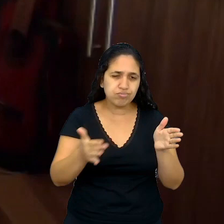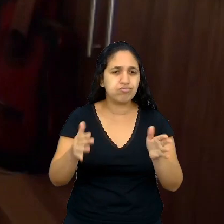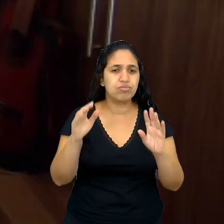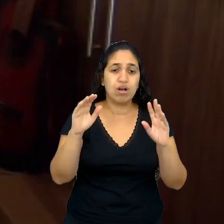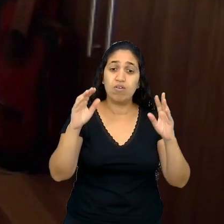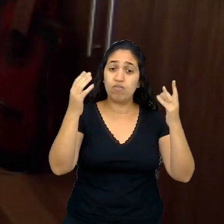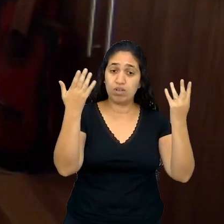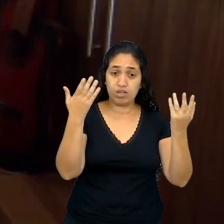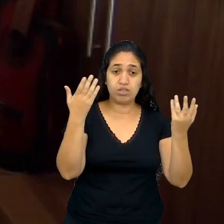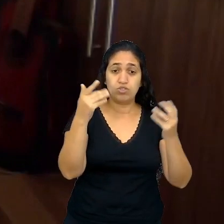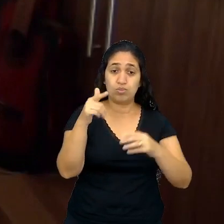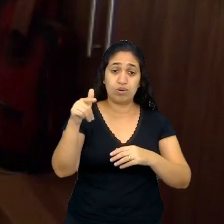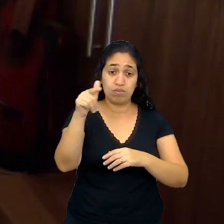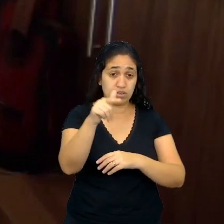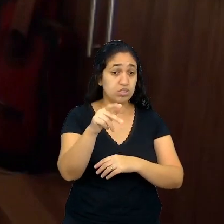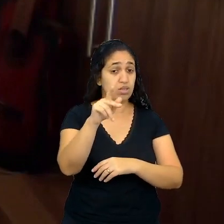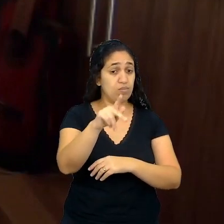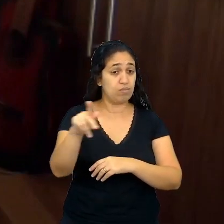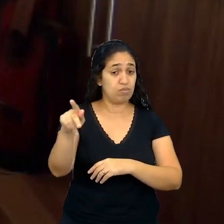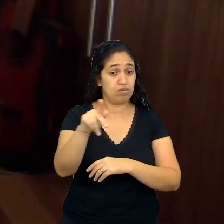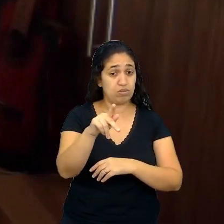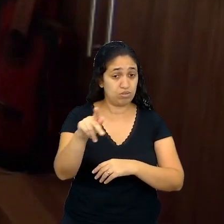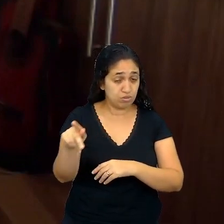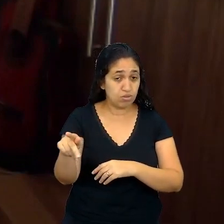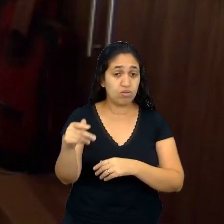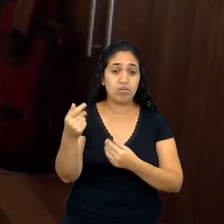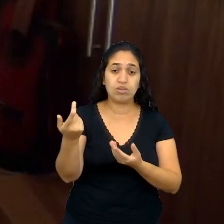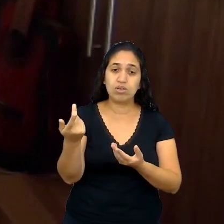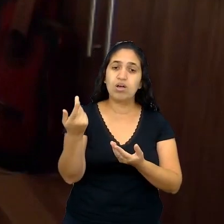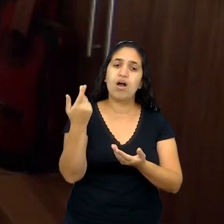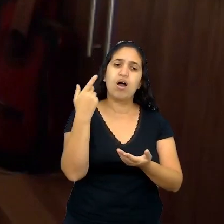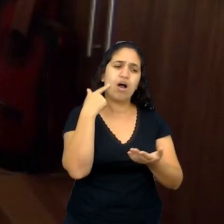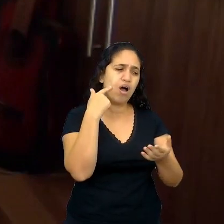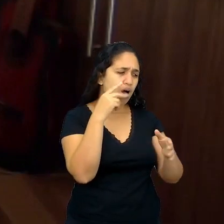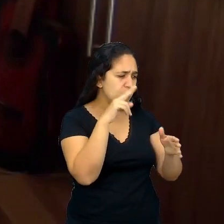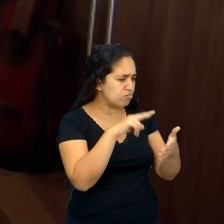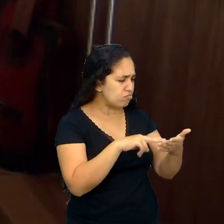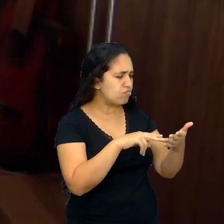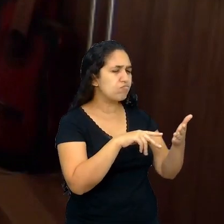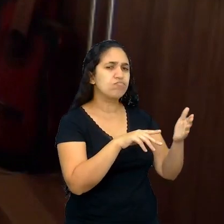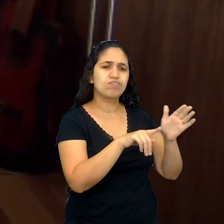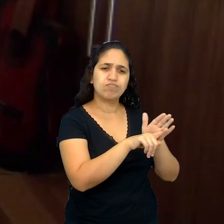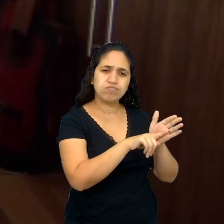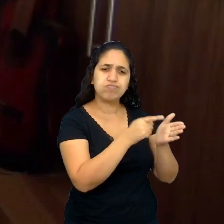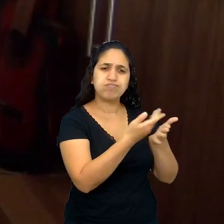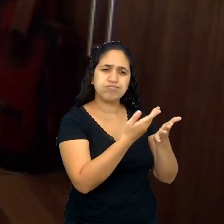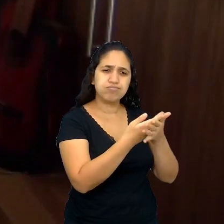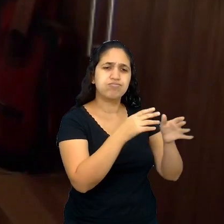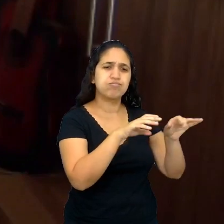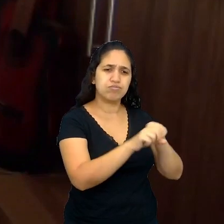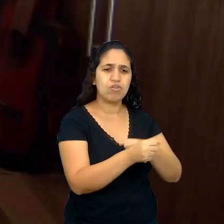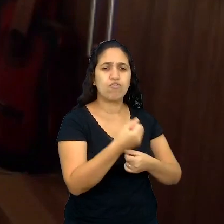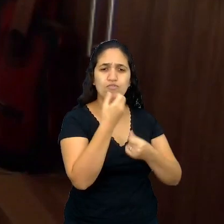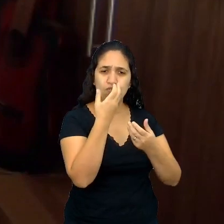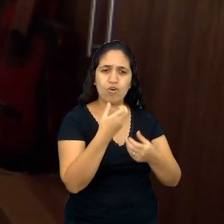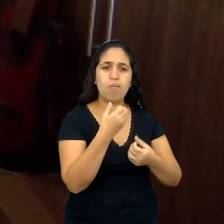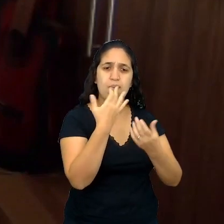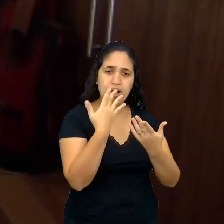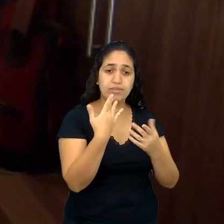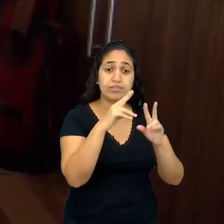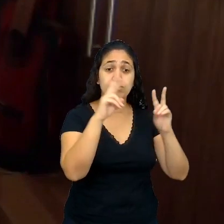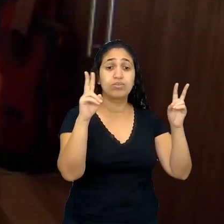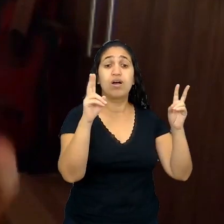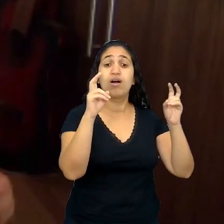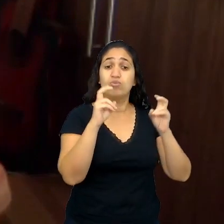para você, educadora, você, educador, poderem se formar, se informar cada vez melhor sobre mudança climática